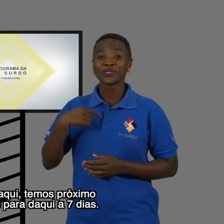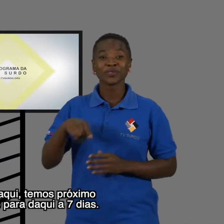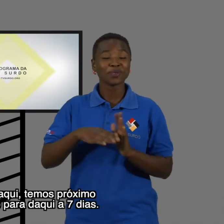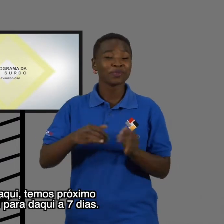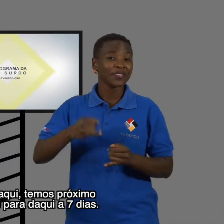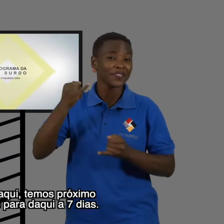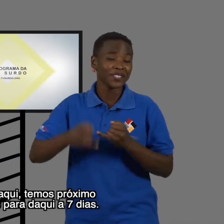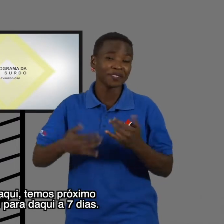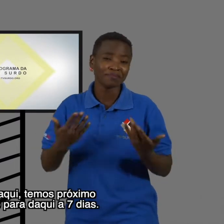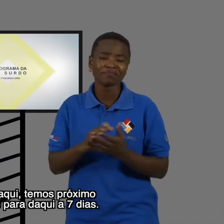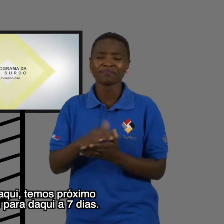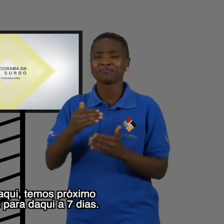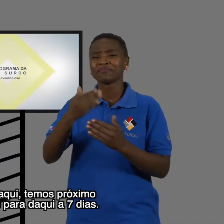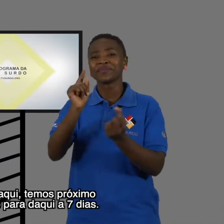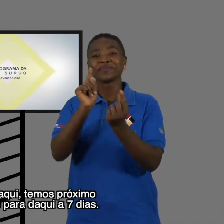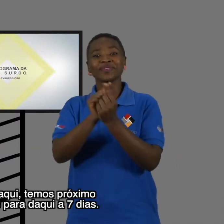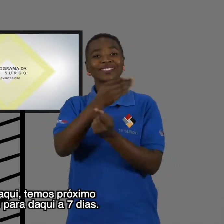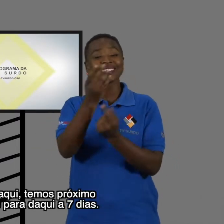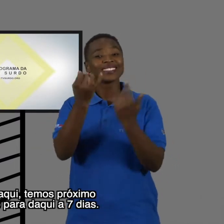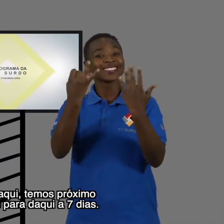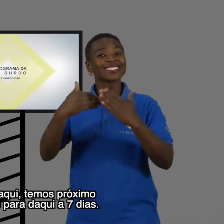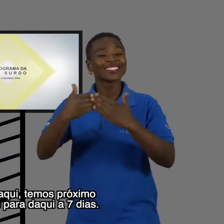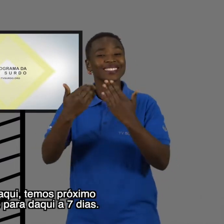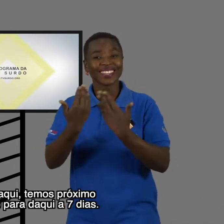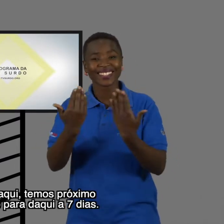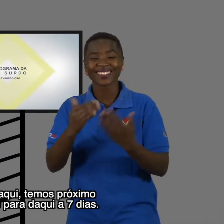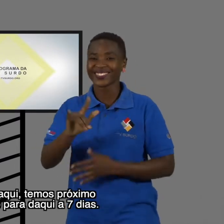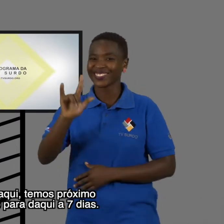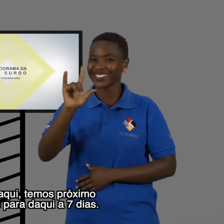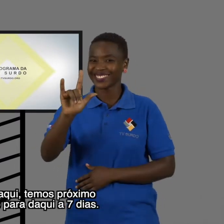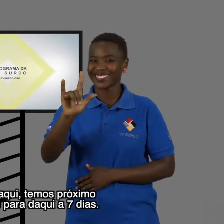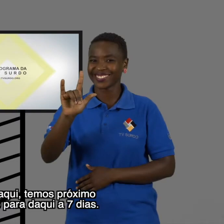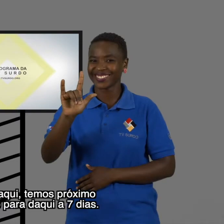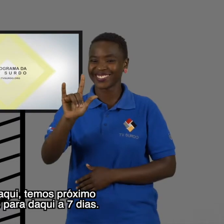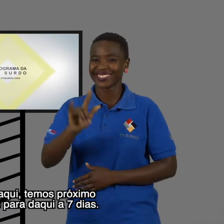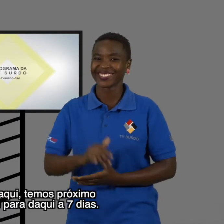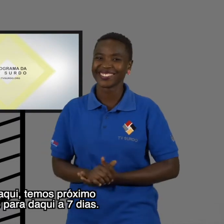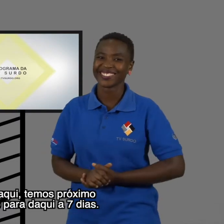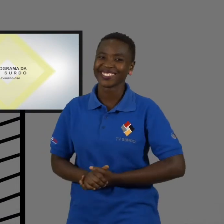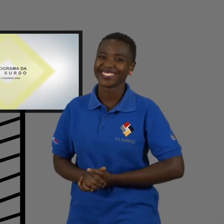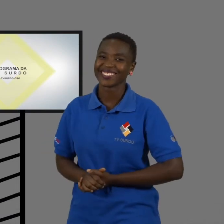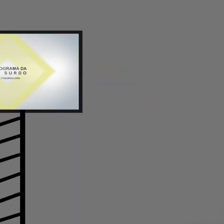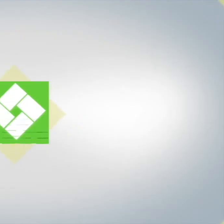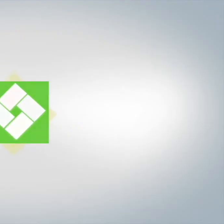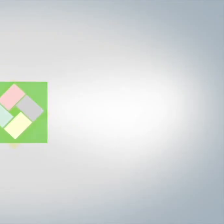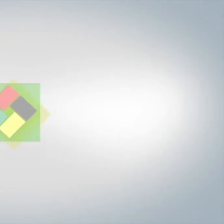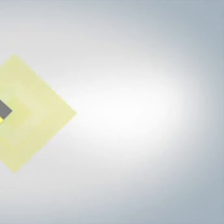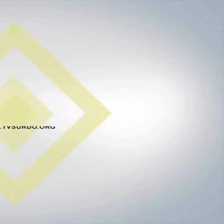Nós ficamos por aqui. Temos próximo encontro marcado para daqui a 7 dias.